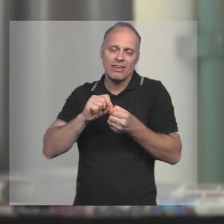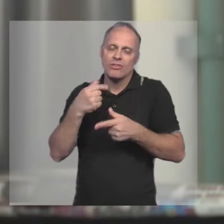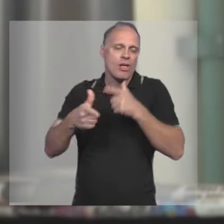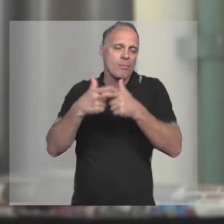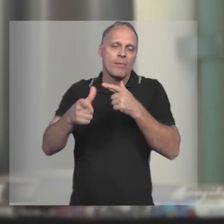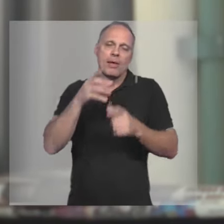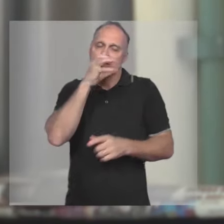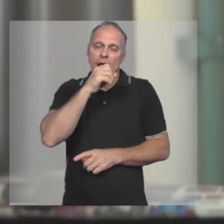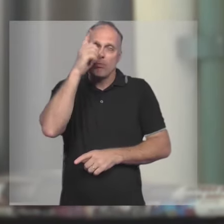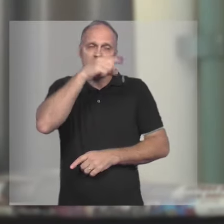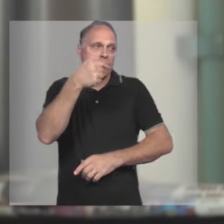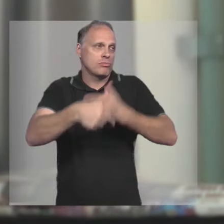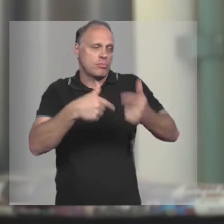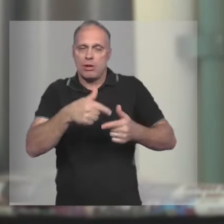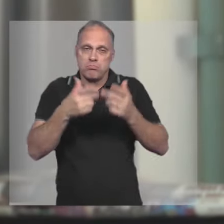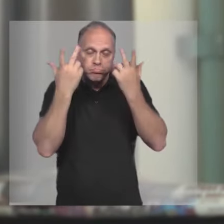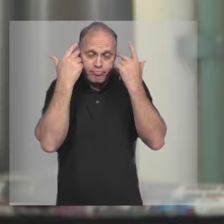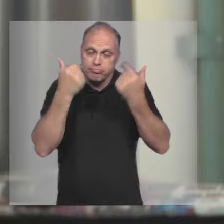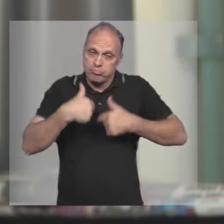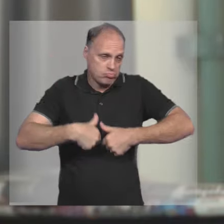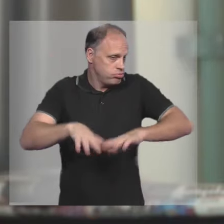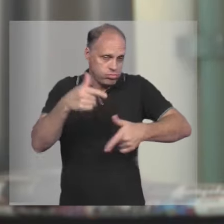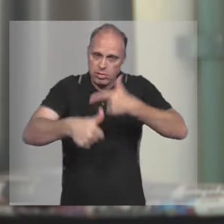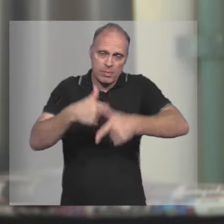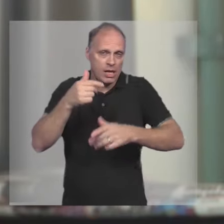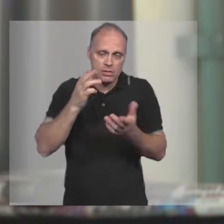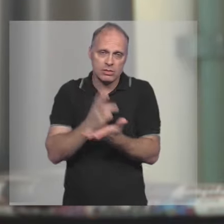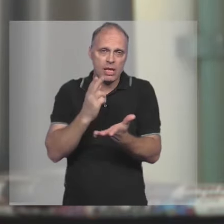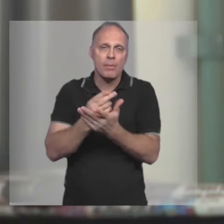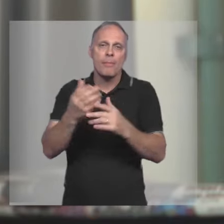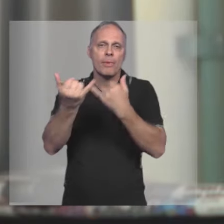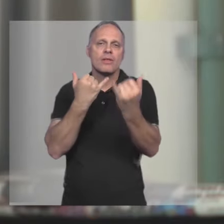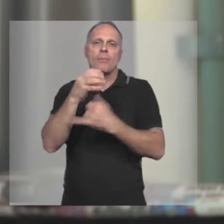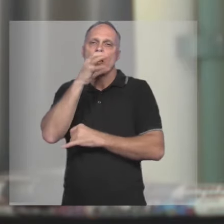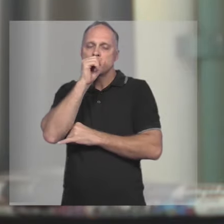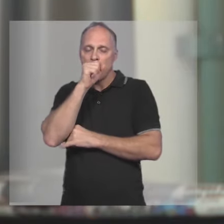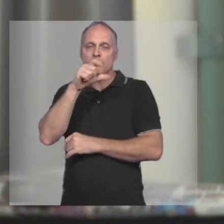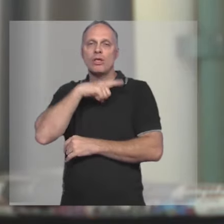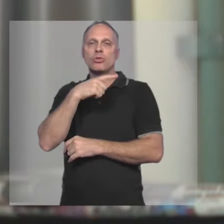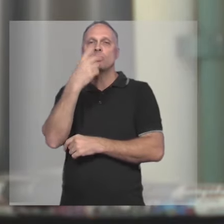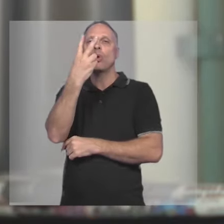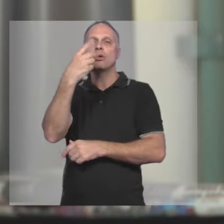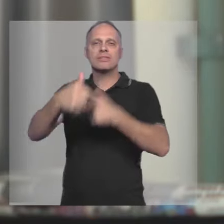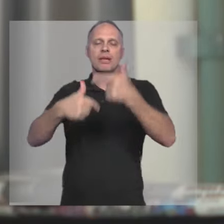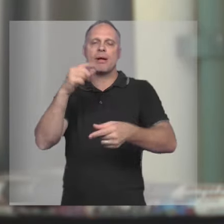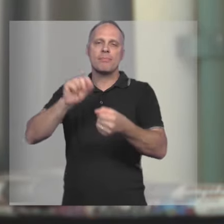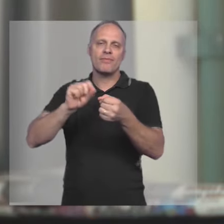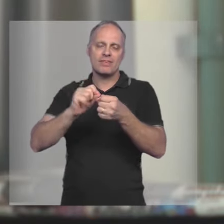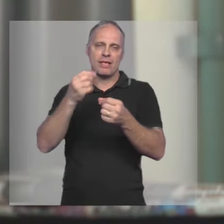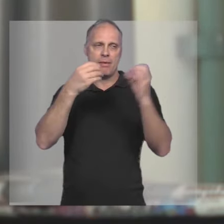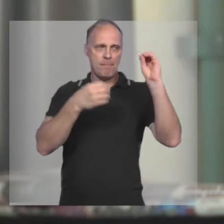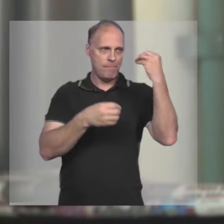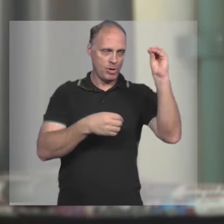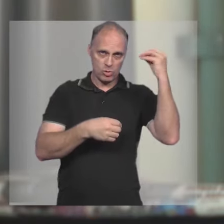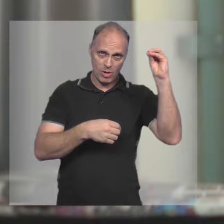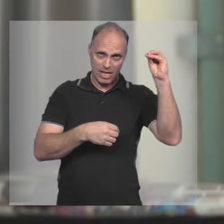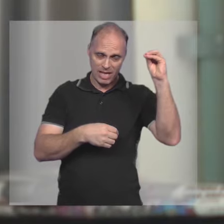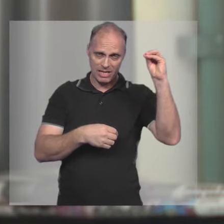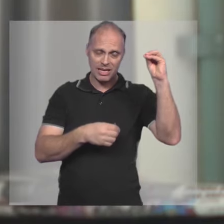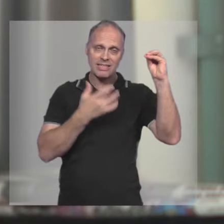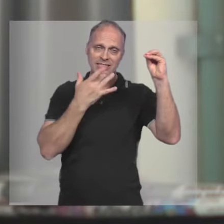poxa, sábado e domingo eu não aceito trabalhar. Sábado que vem, por exemplo, eu tenho dois trabalhos agendados já. Eu trabalho em Porto